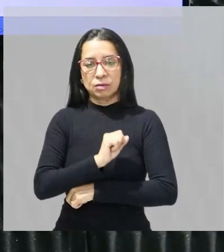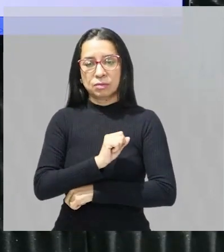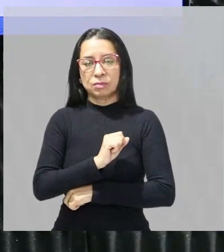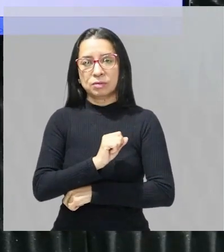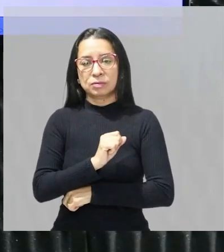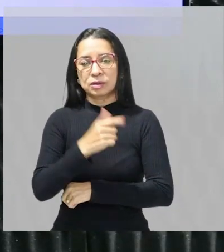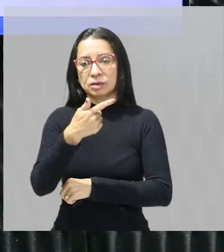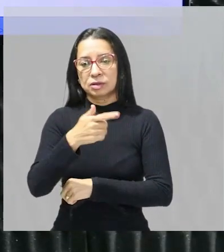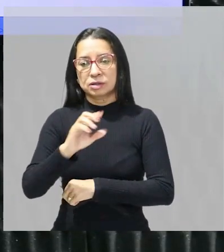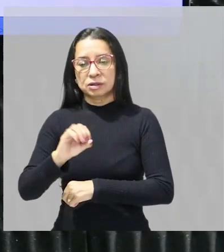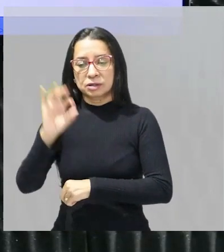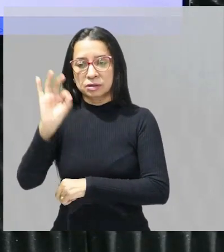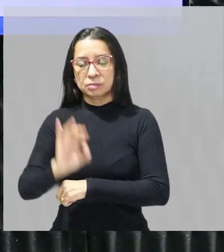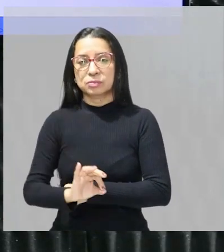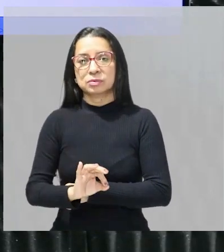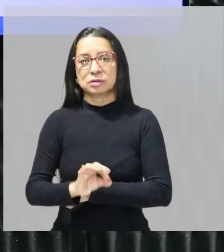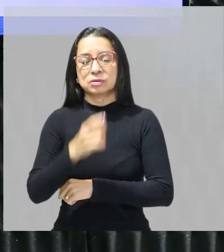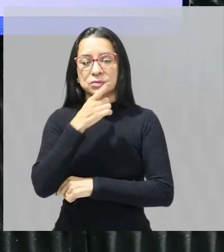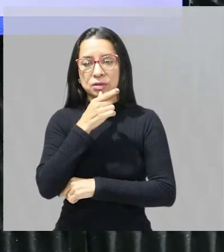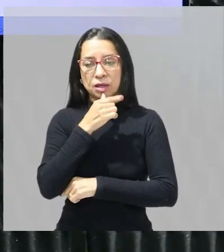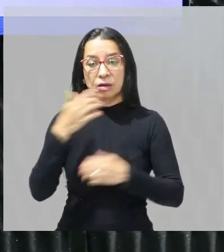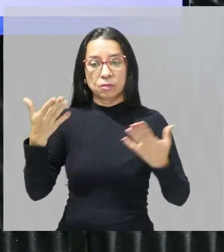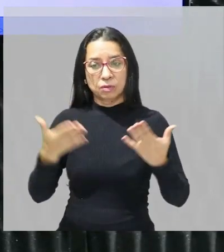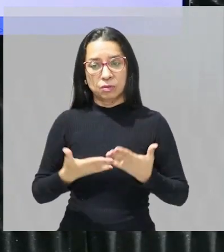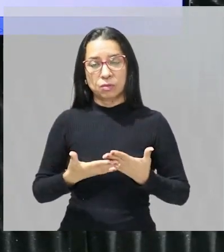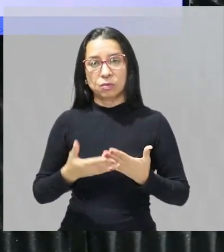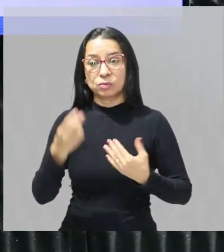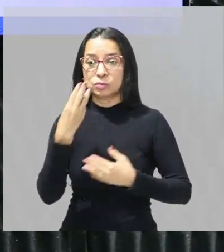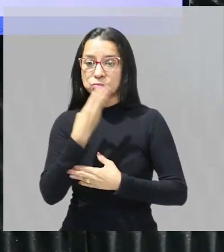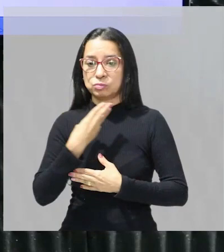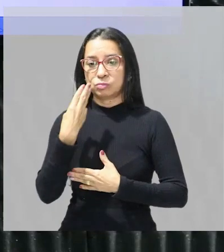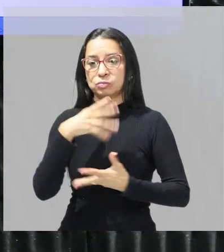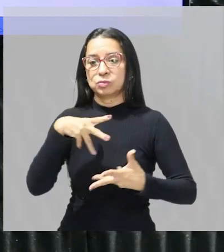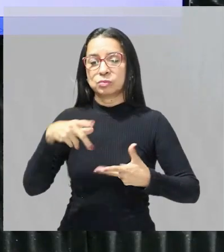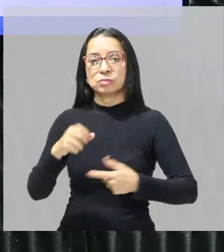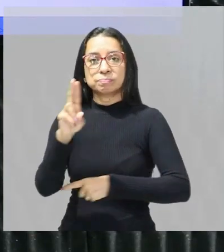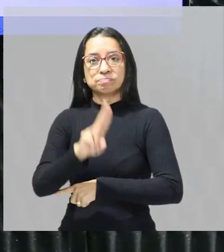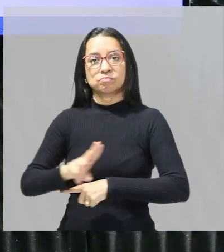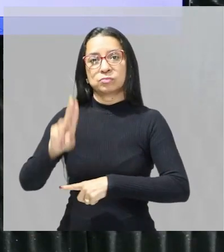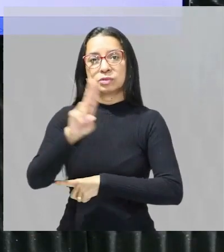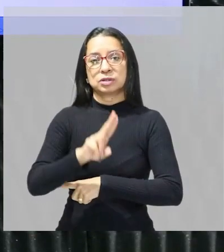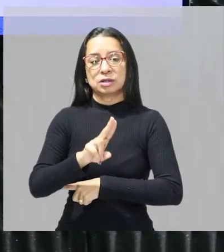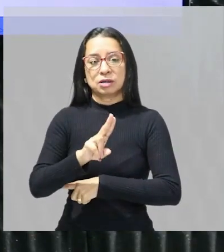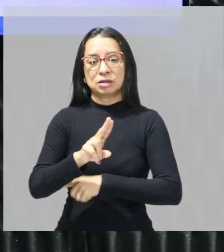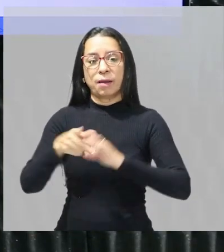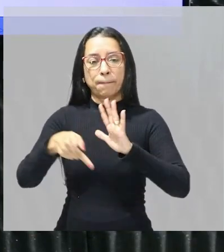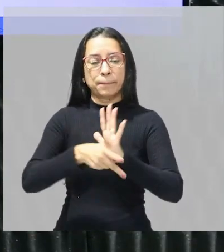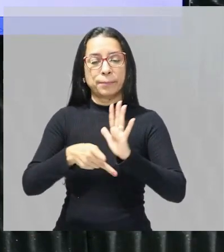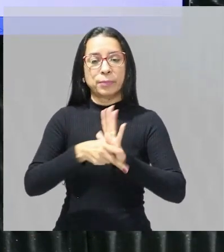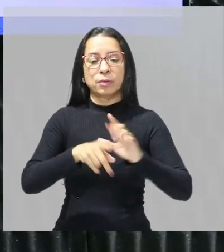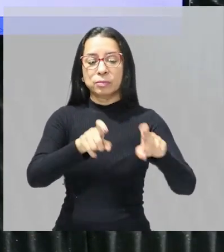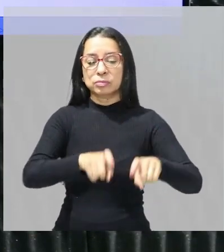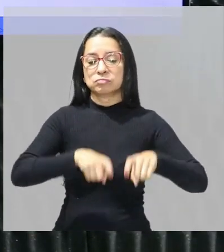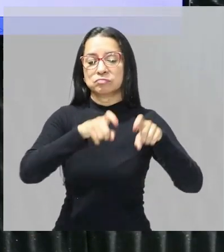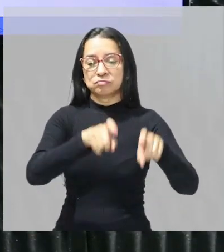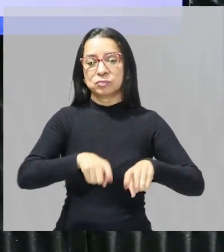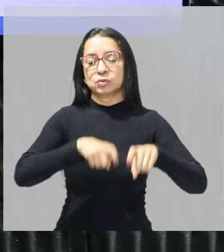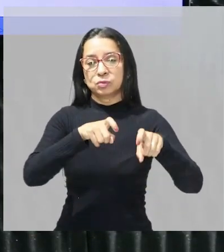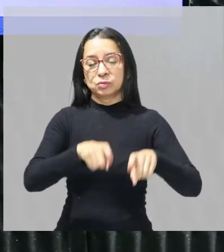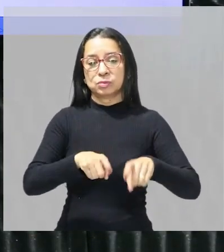que 70% da água hoje doce do mundo que é utilizada é destinada para as atividades